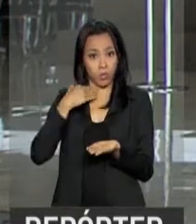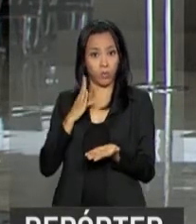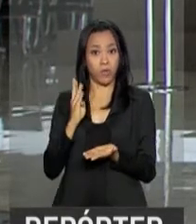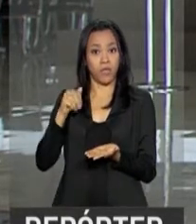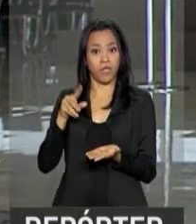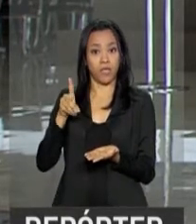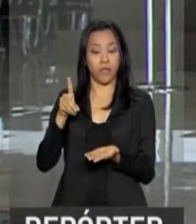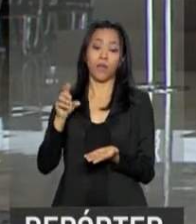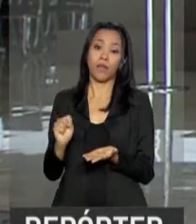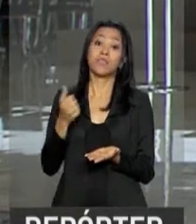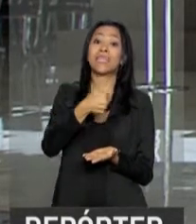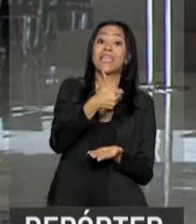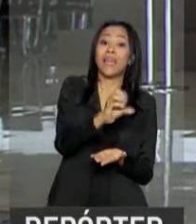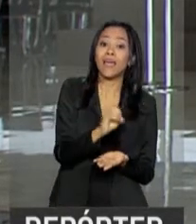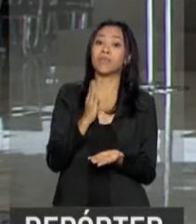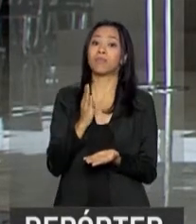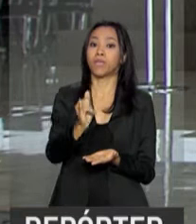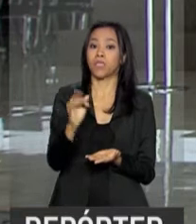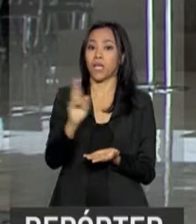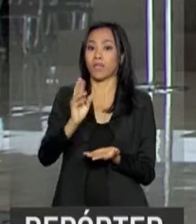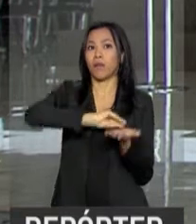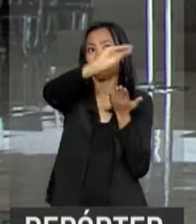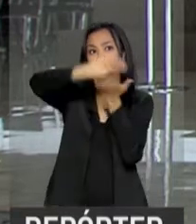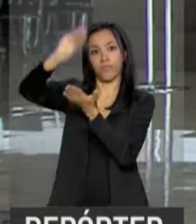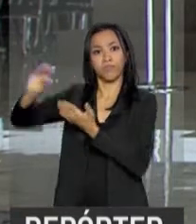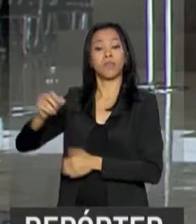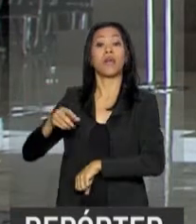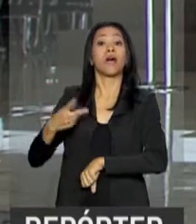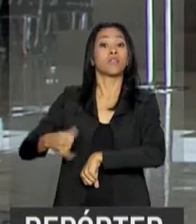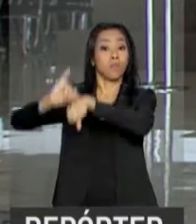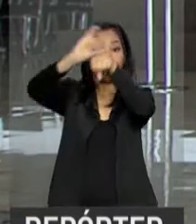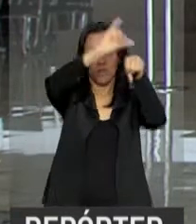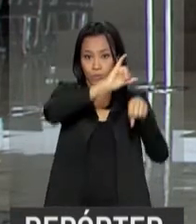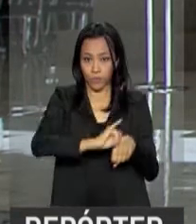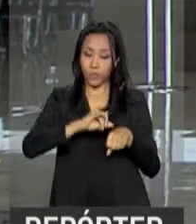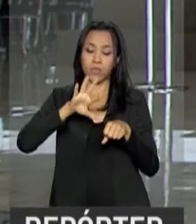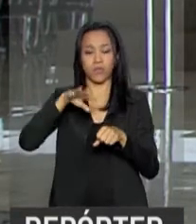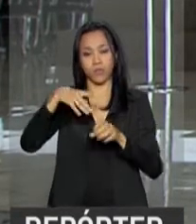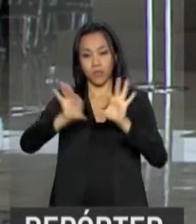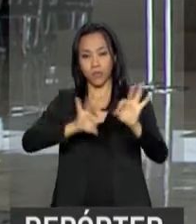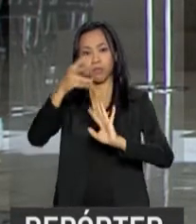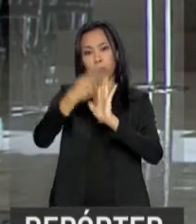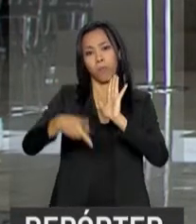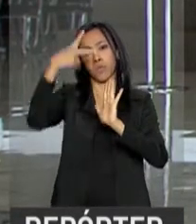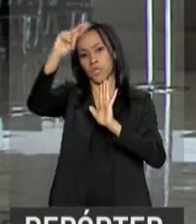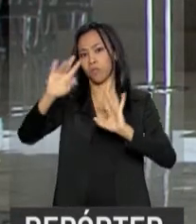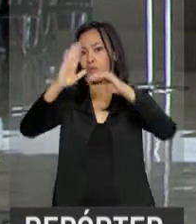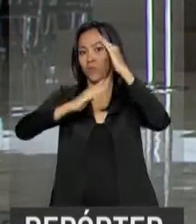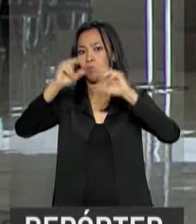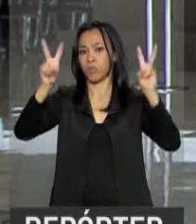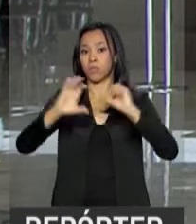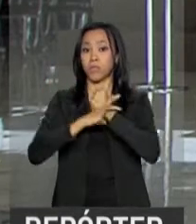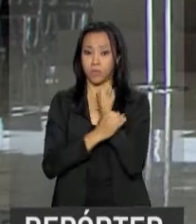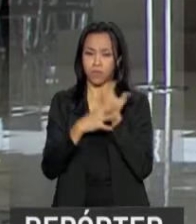de 10 bilhões de reais para as prefeituras financiarem projetos de segurança pública eu acompanhei esse encontro vamos ver os detalhes